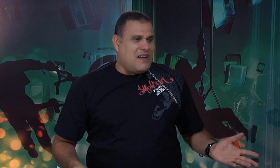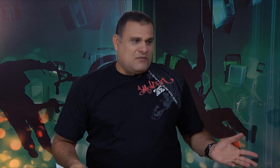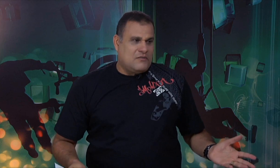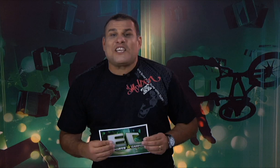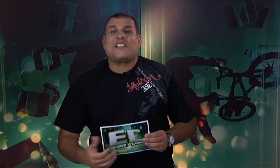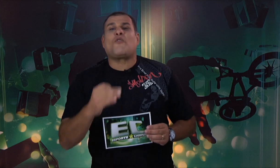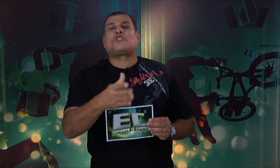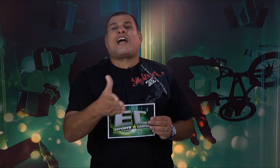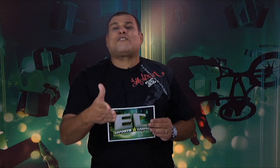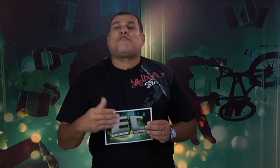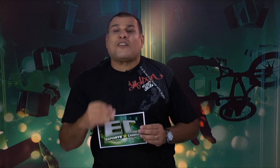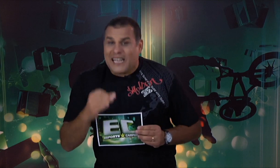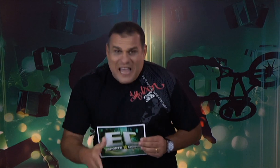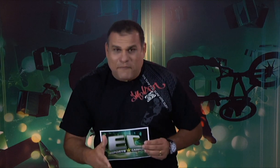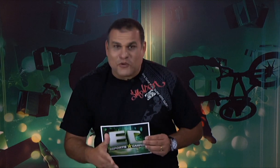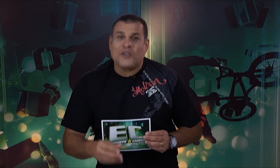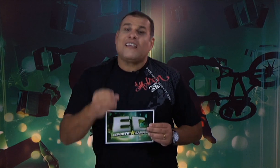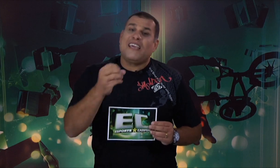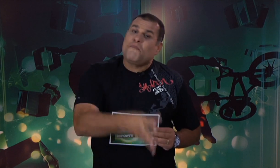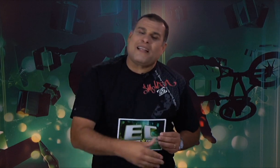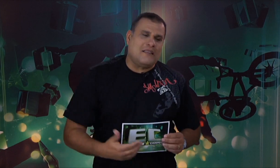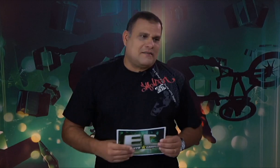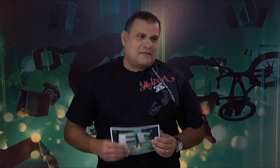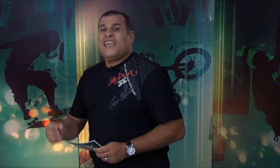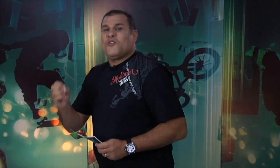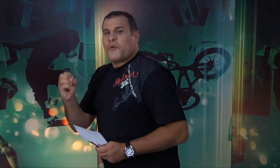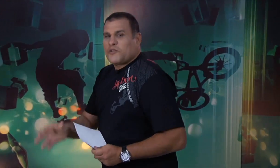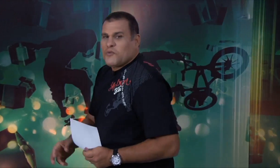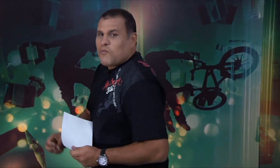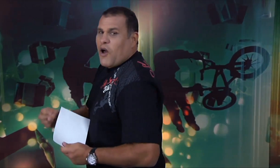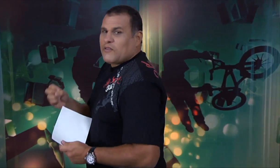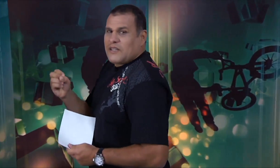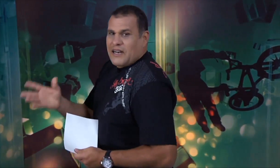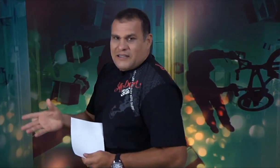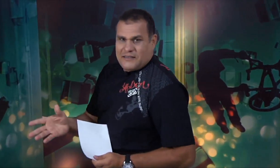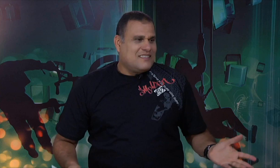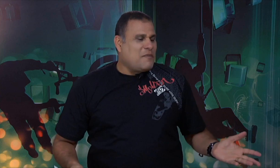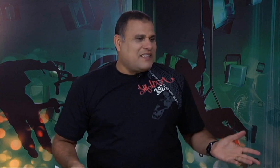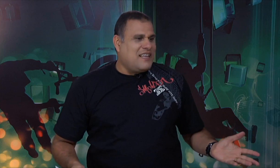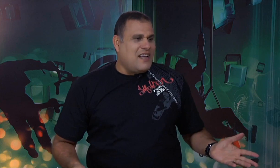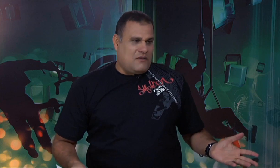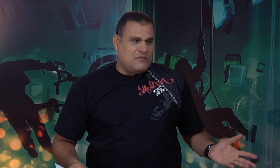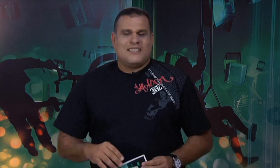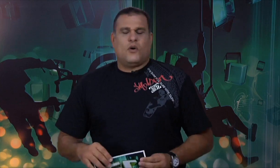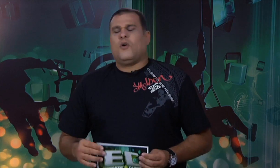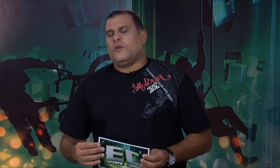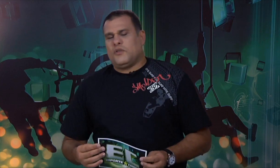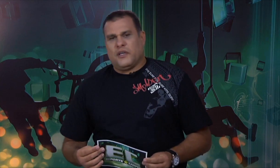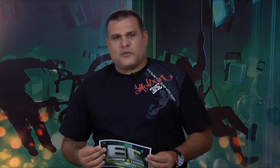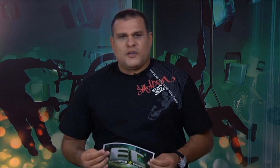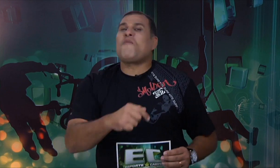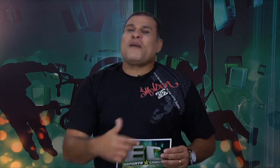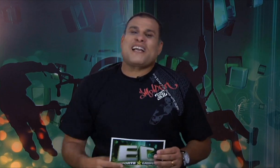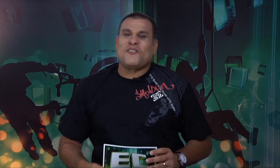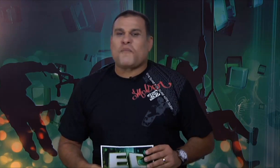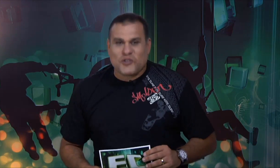entender? Não. E que tem conquistado vários adeptos. E pra... E no próximo bloco... Deu pra entender? Não. Oh, meu